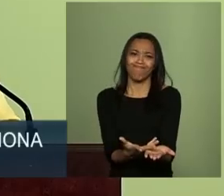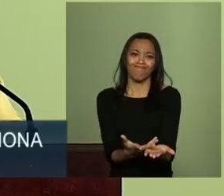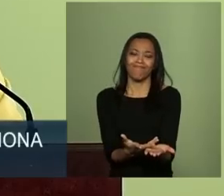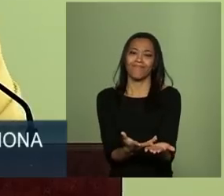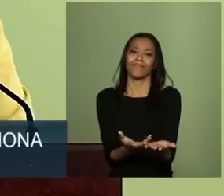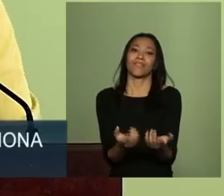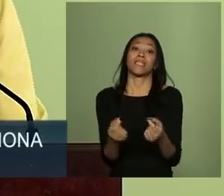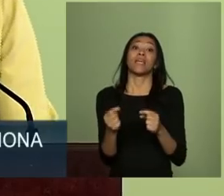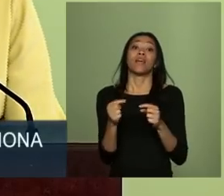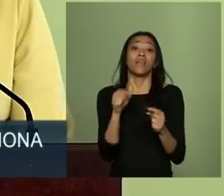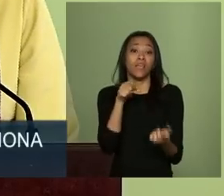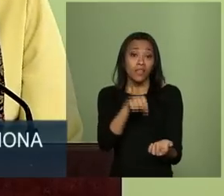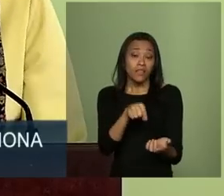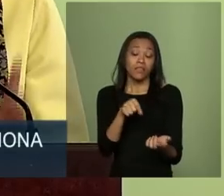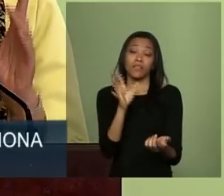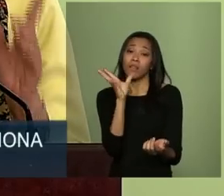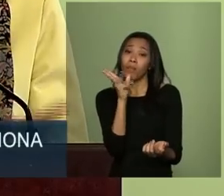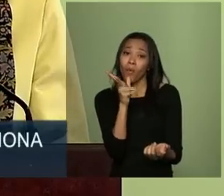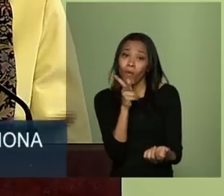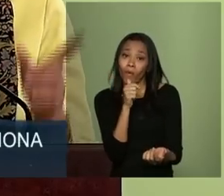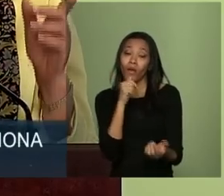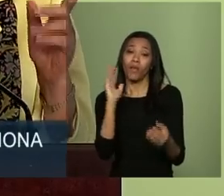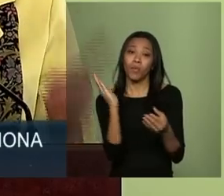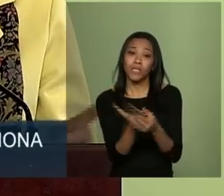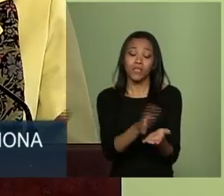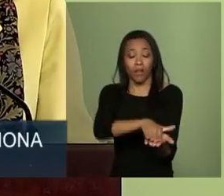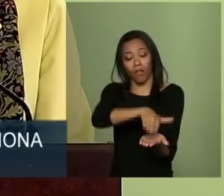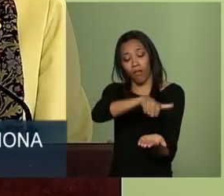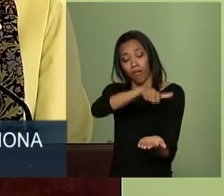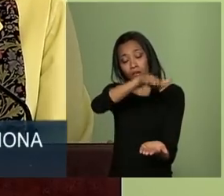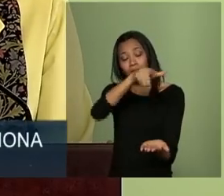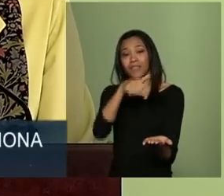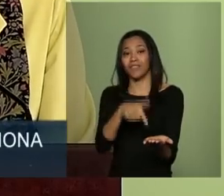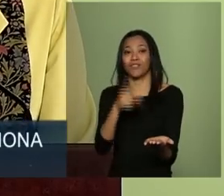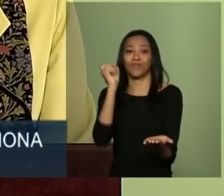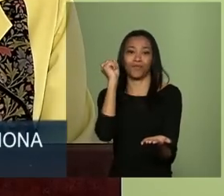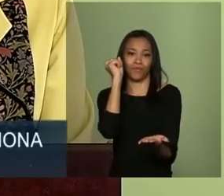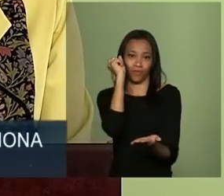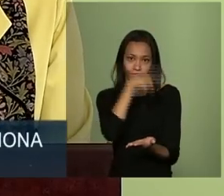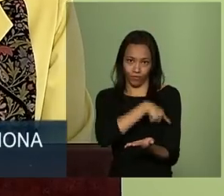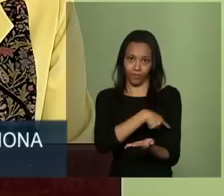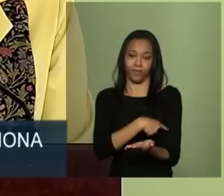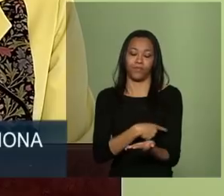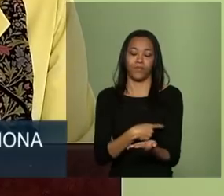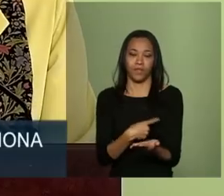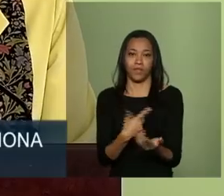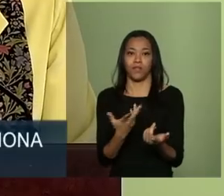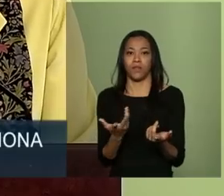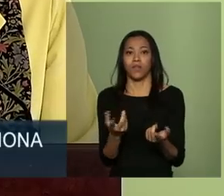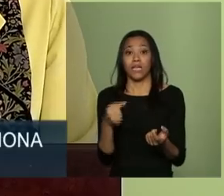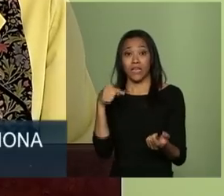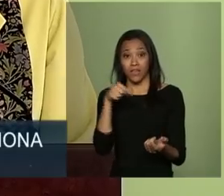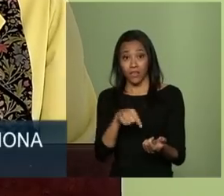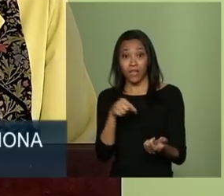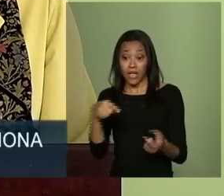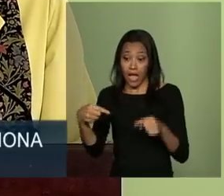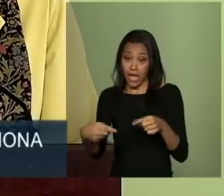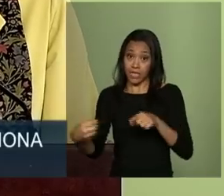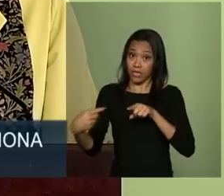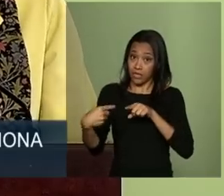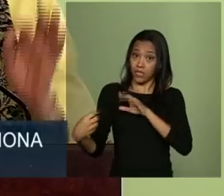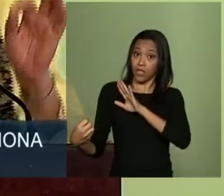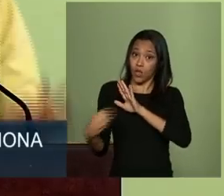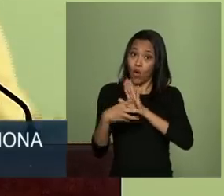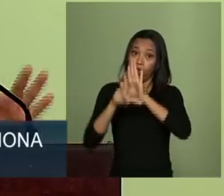burocracia, ela faz a fiscalização distorcida. Os ganhos inequívocos dessa nova